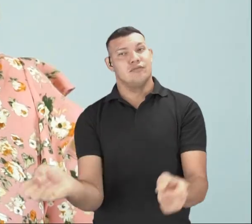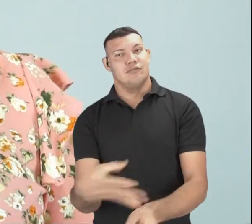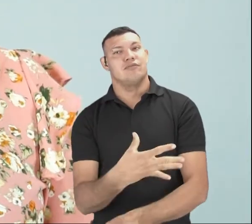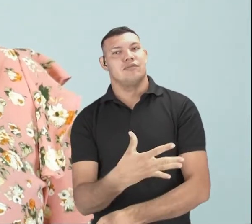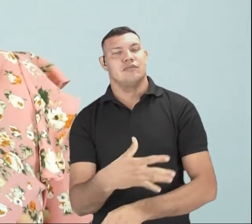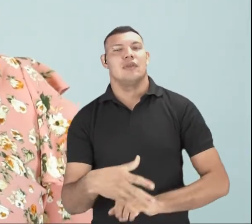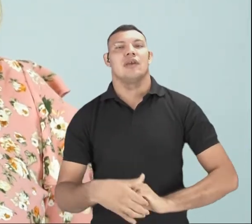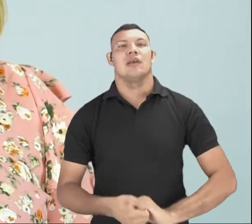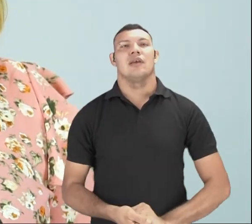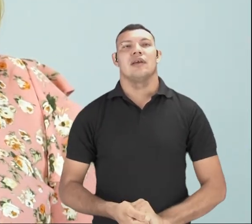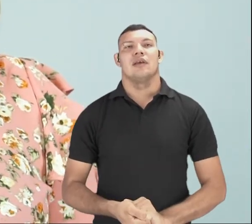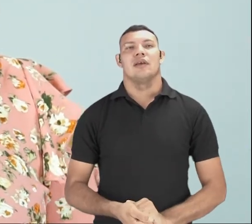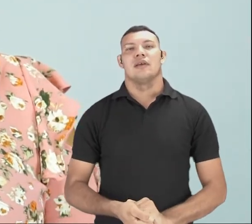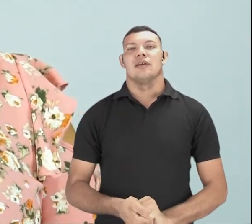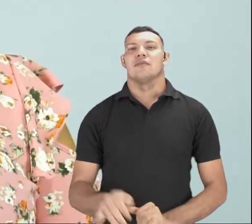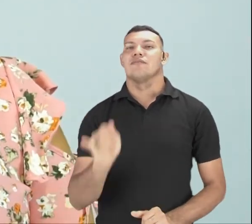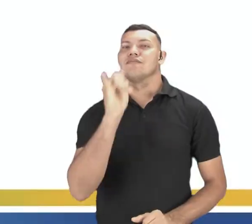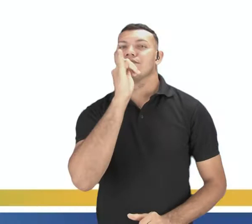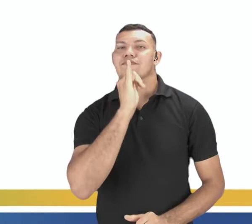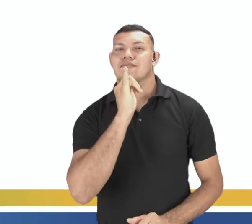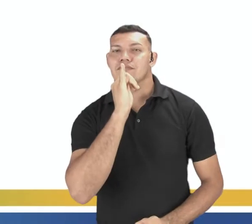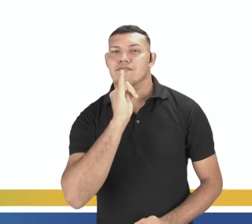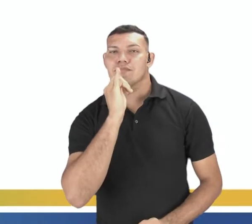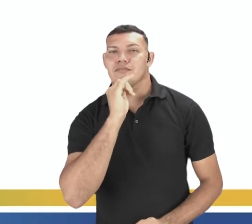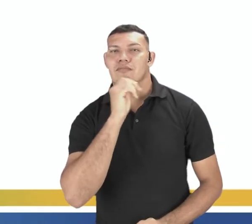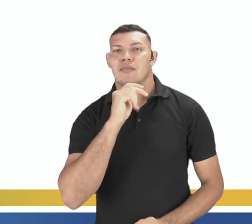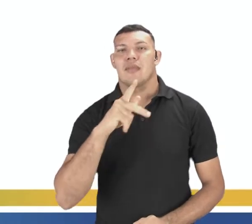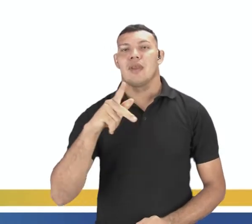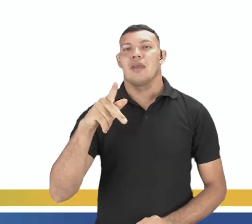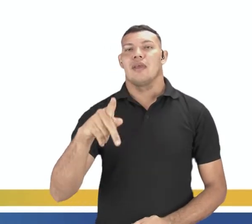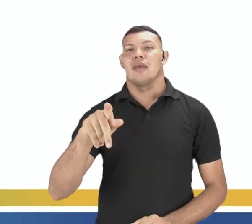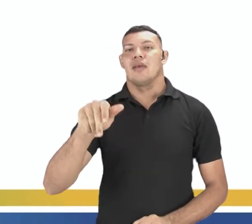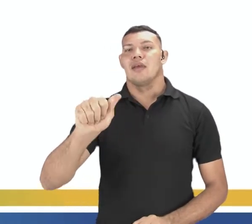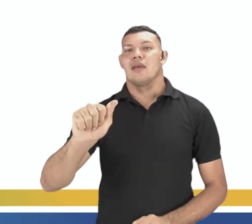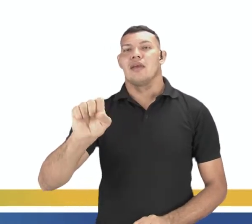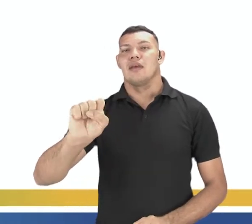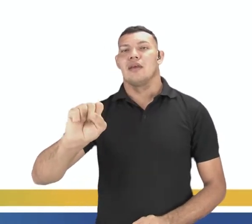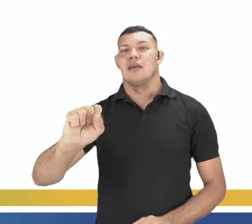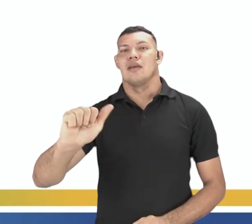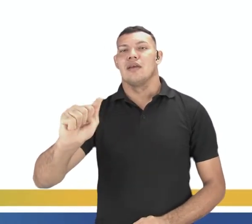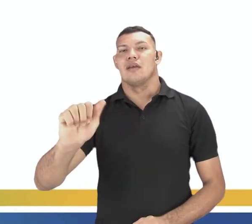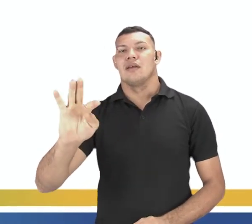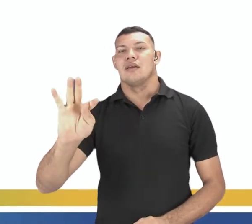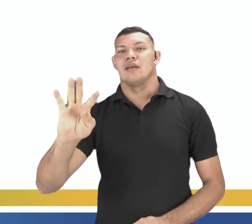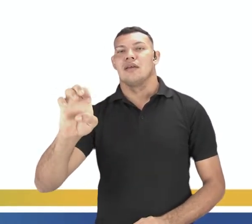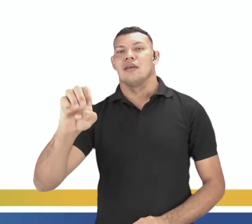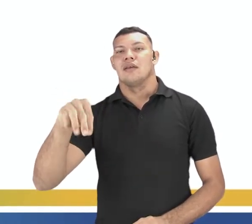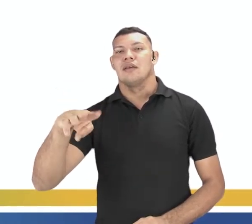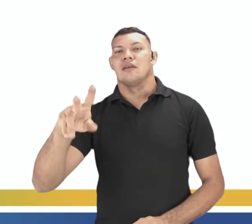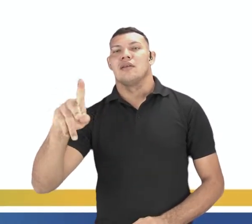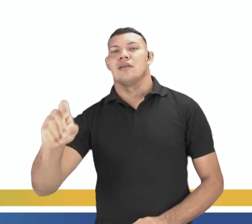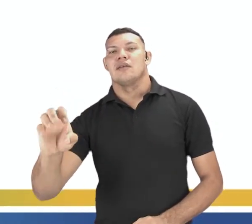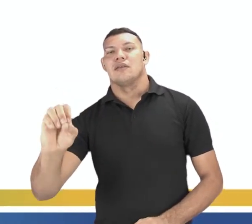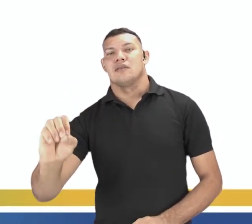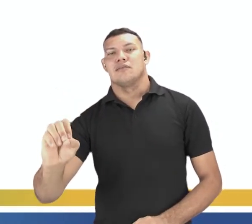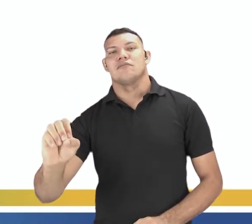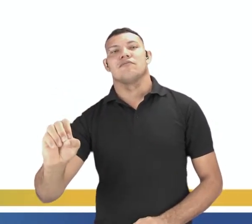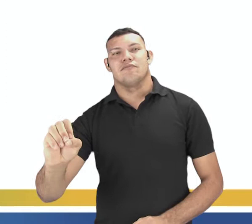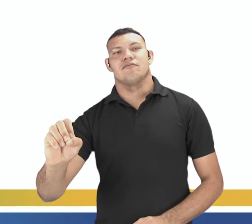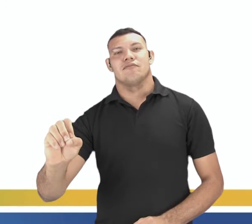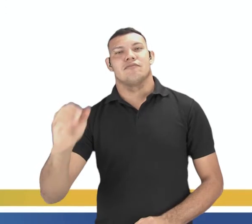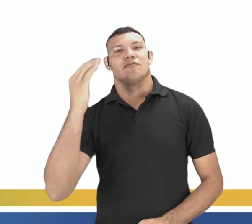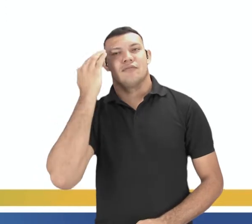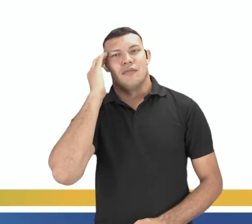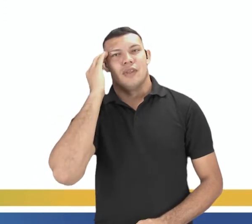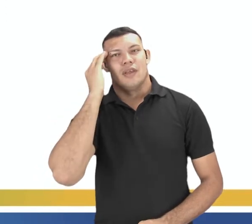Exemplo: passa mais tempo, passa-tempo. Guarda mais chuva,